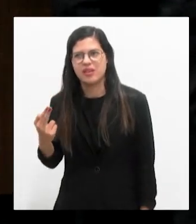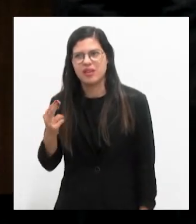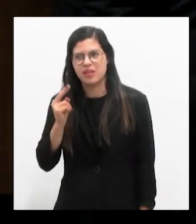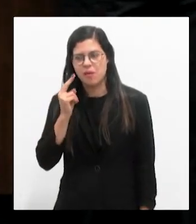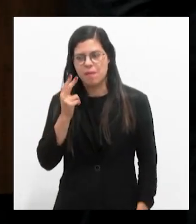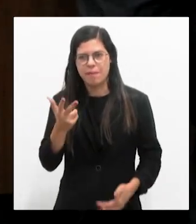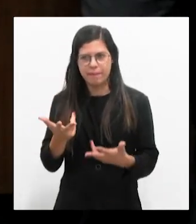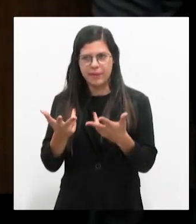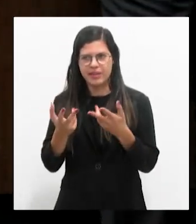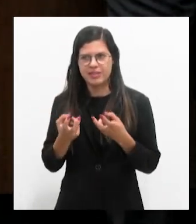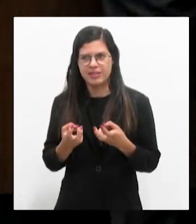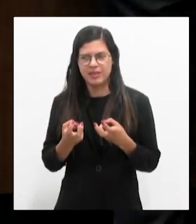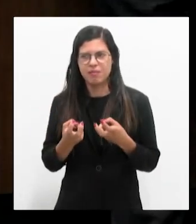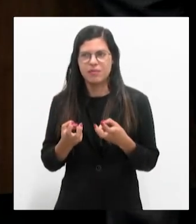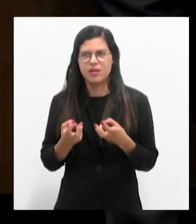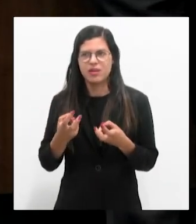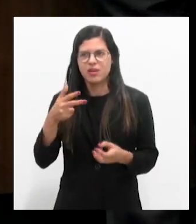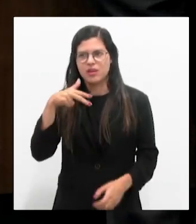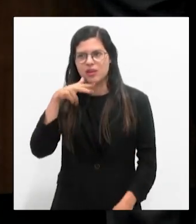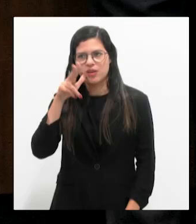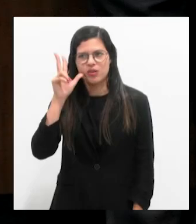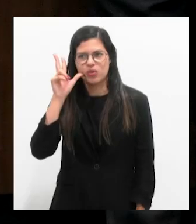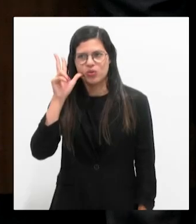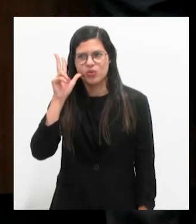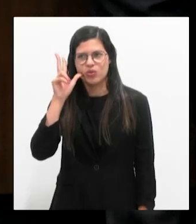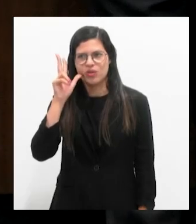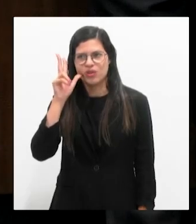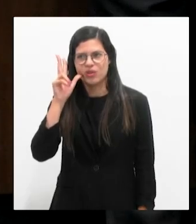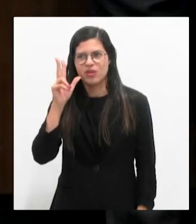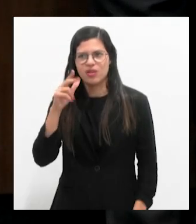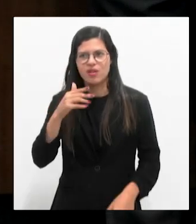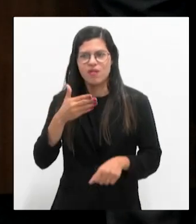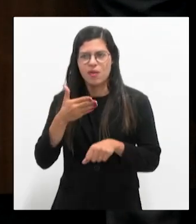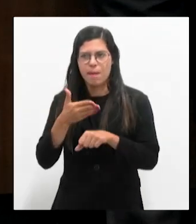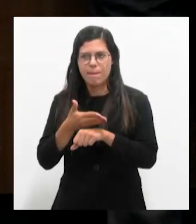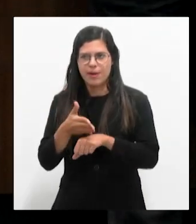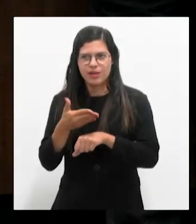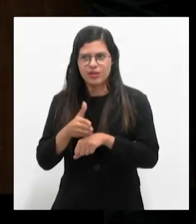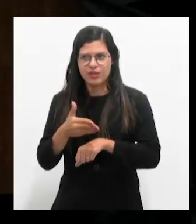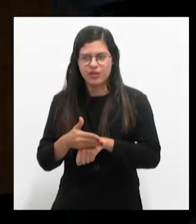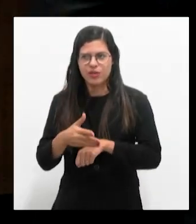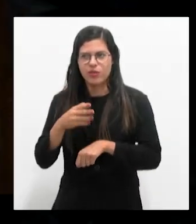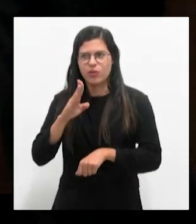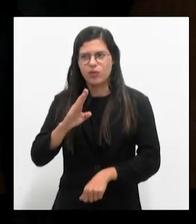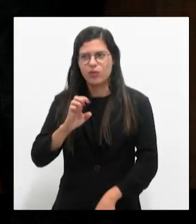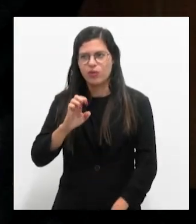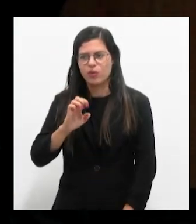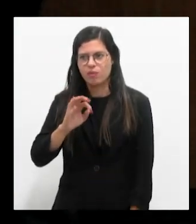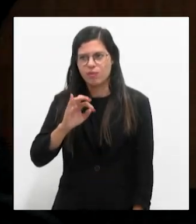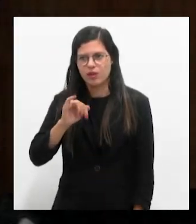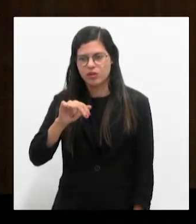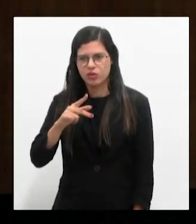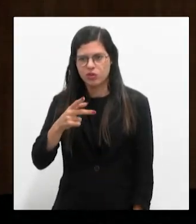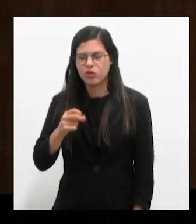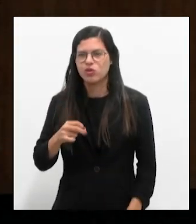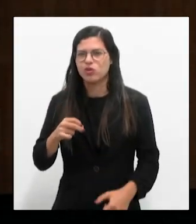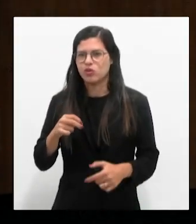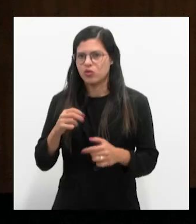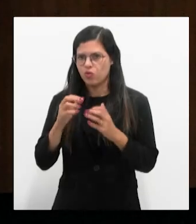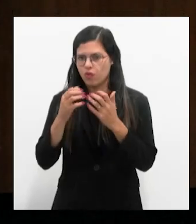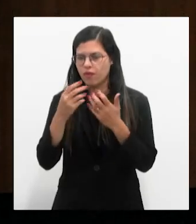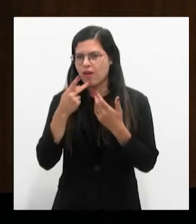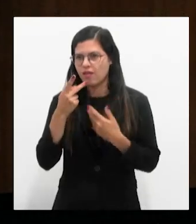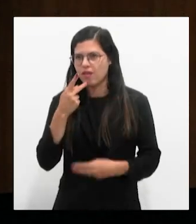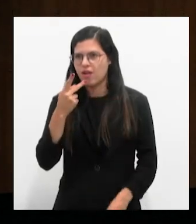Vossa Excelência, anteontem, estava praticando o que o Betinho sempre pregou, que é o Fome Zero, dando de